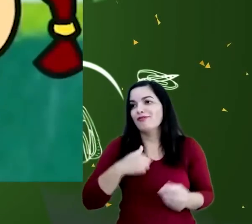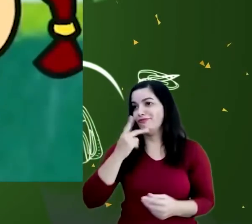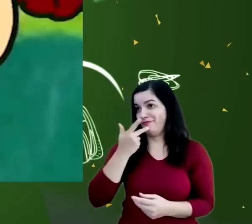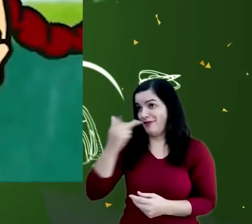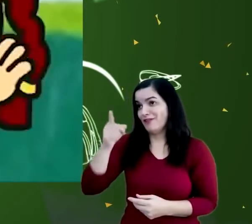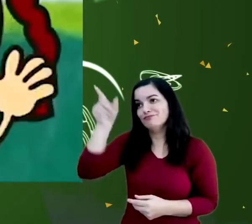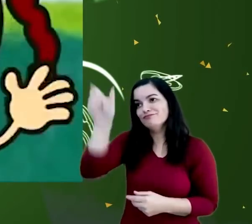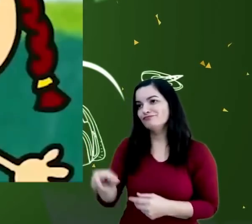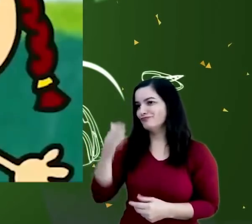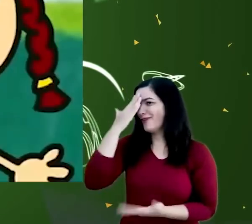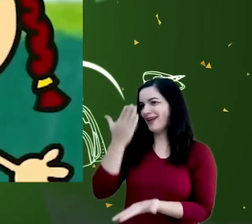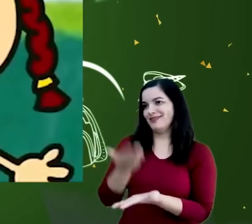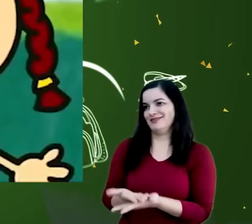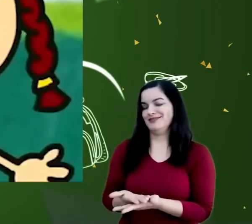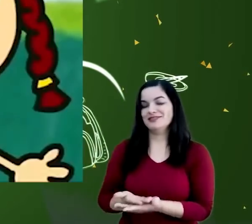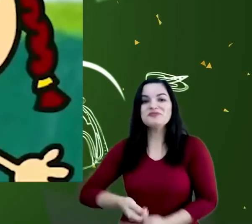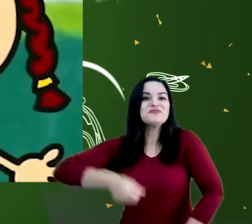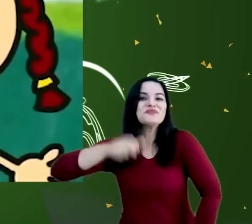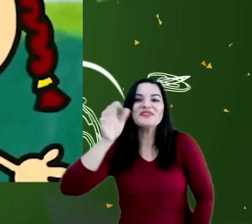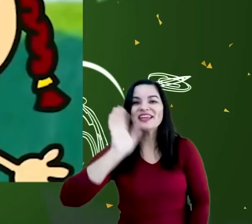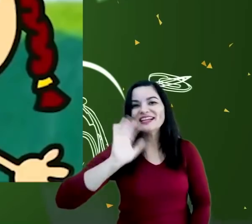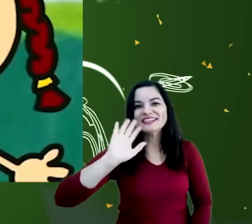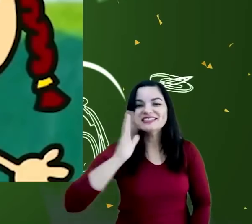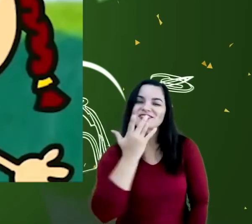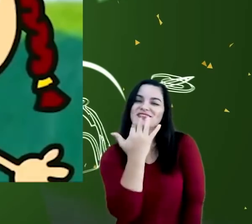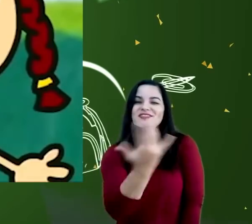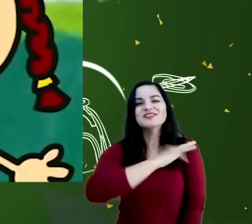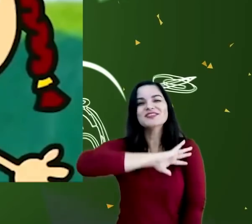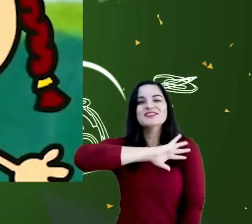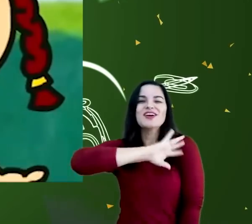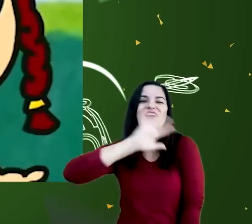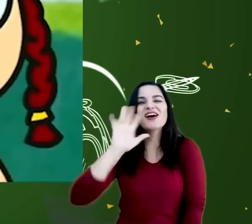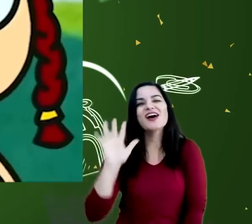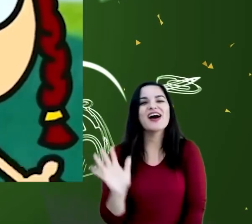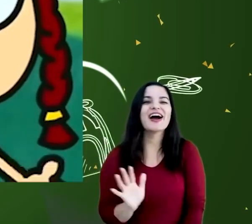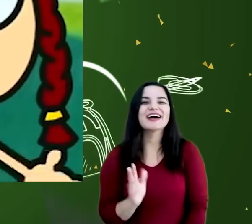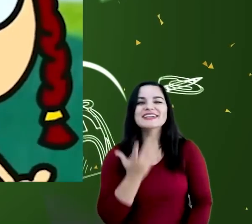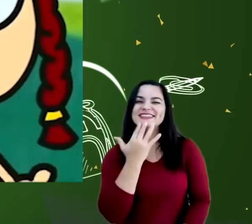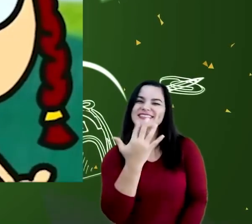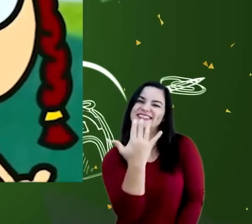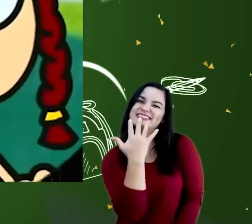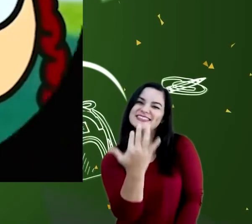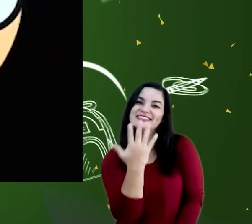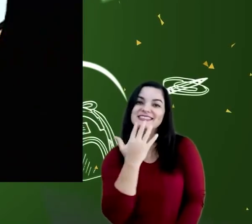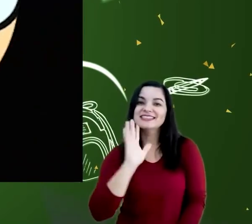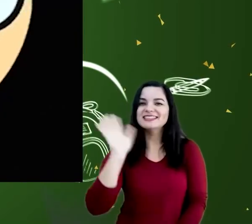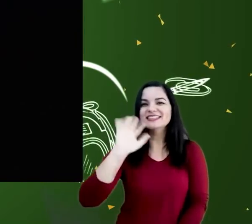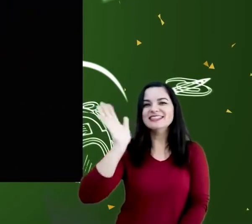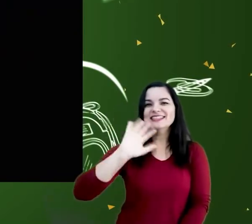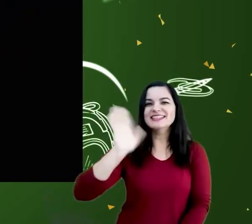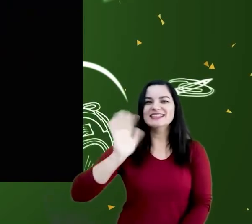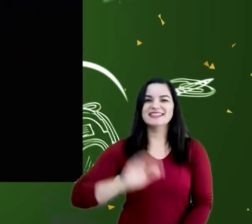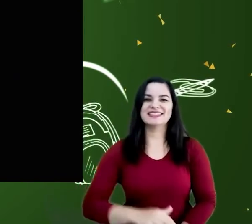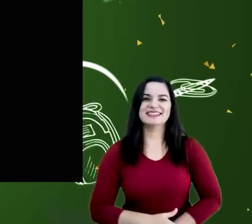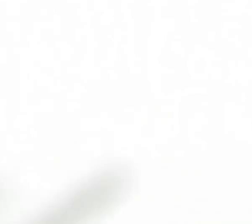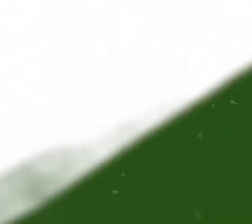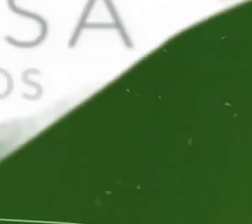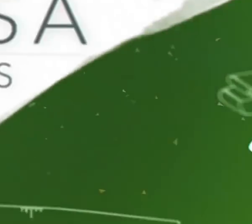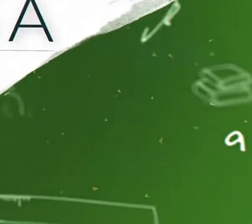acreditar. Um tchauzinho colorido e até o programa que vem com mais um De Onde Vem!